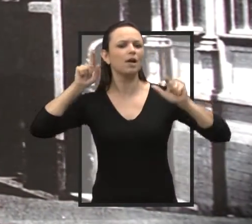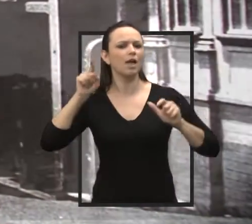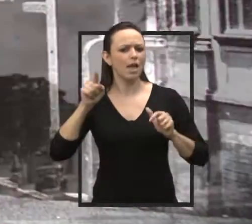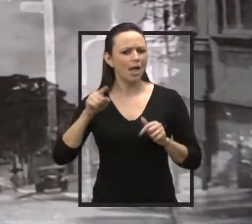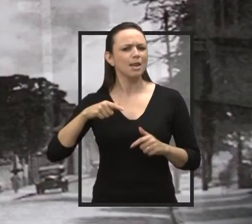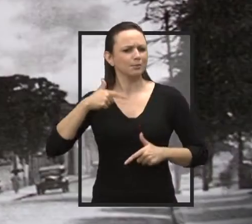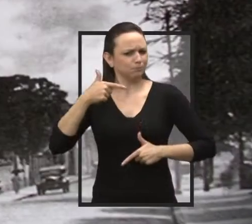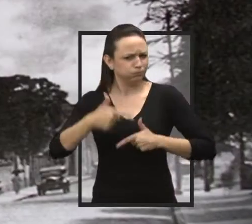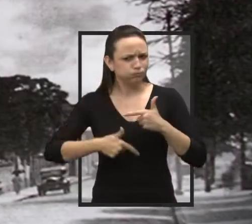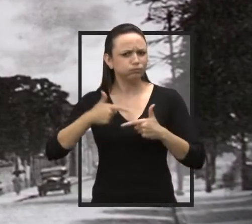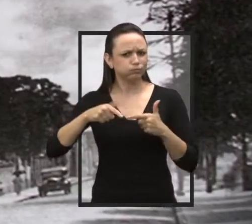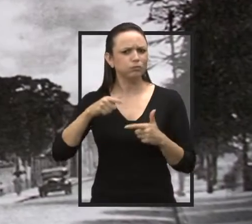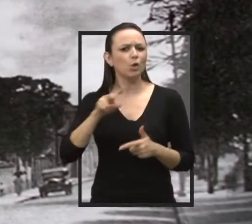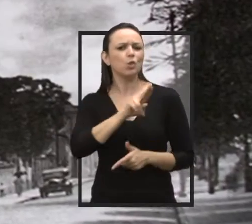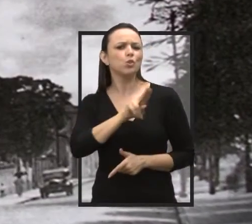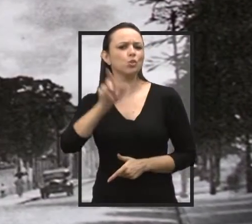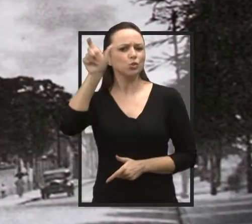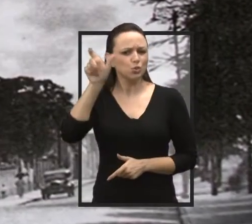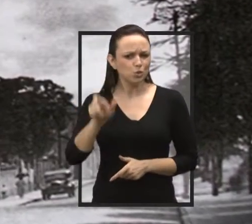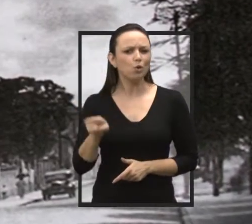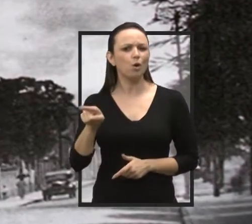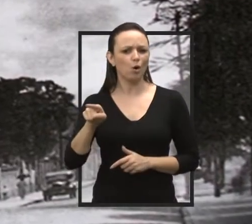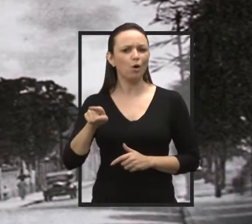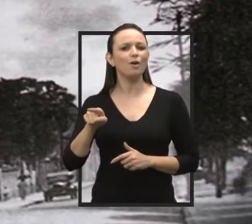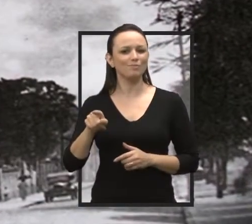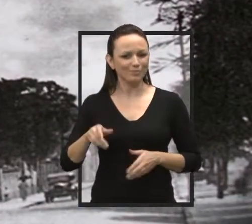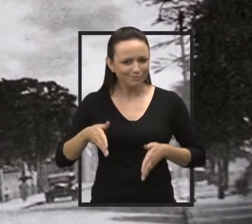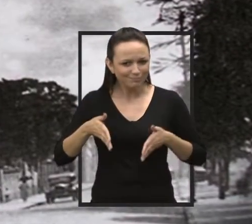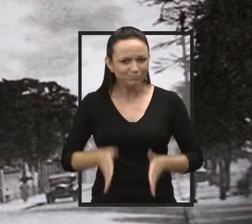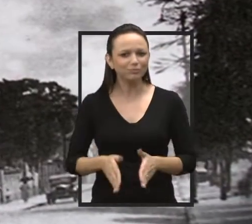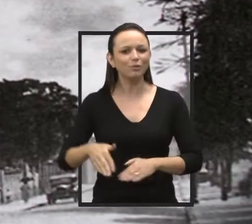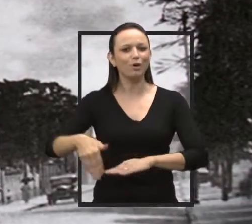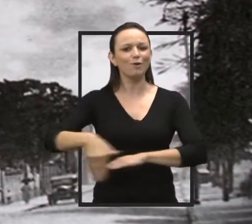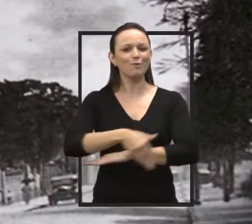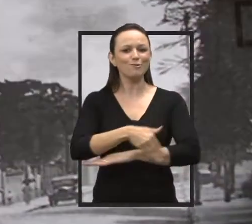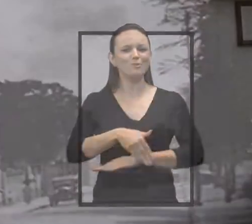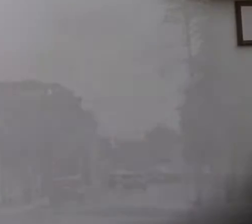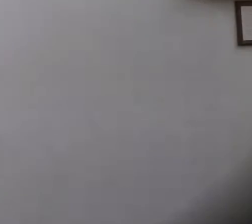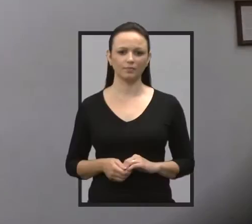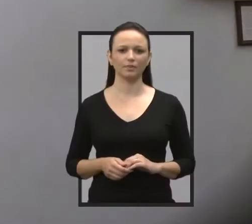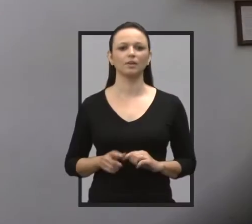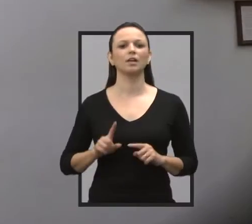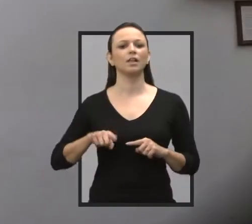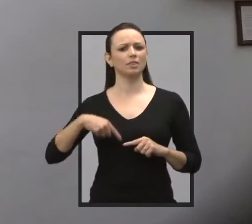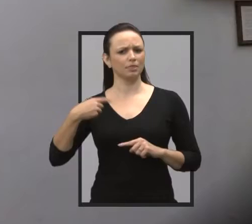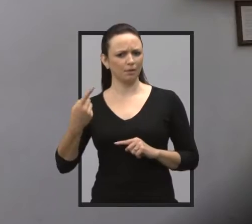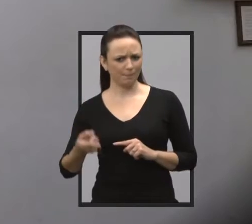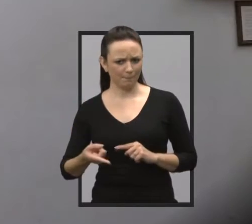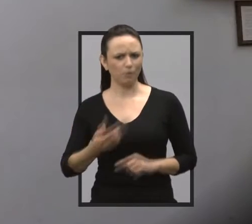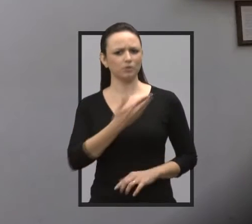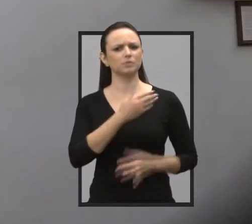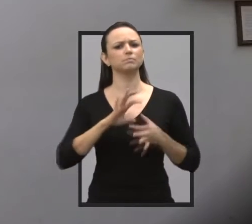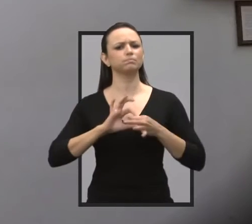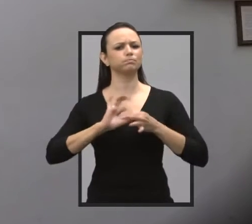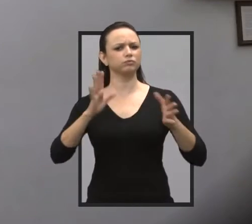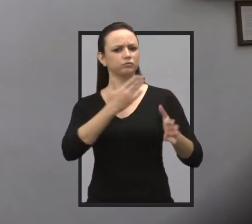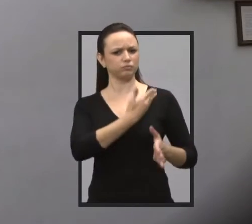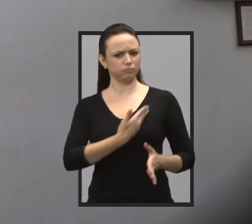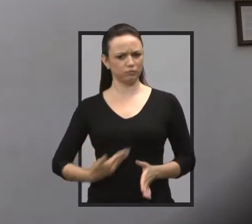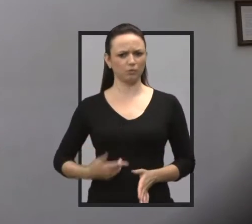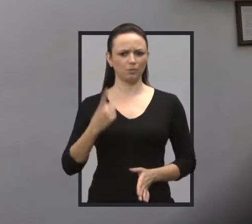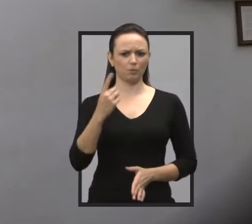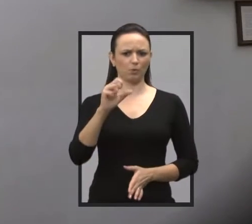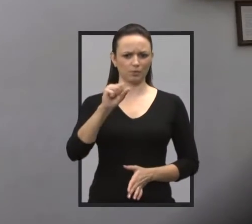nome fosse cravado na via que é praticamente o berço da nossa cidade. Após a proclamação da República em